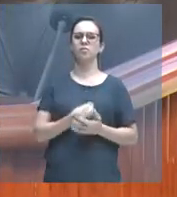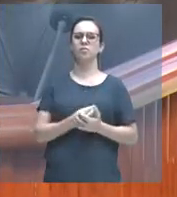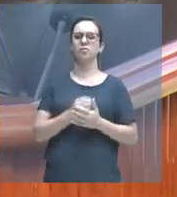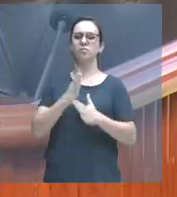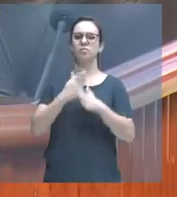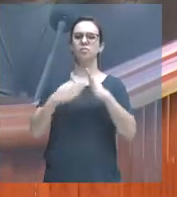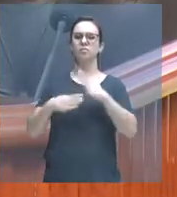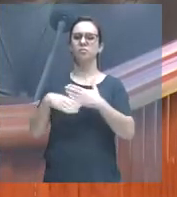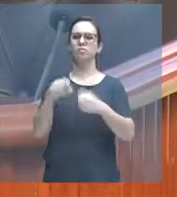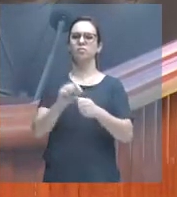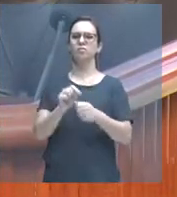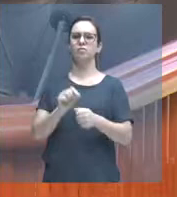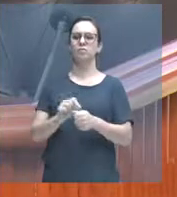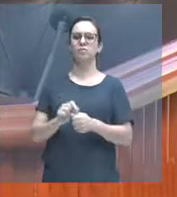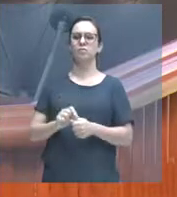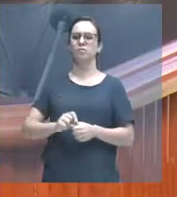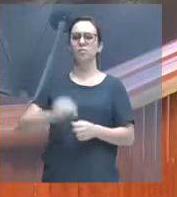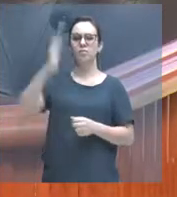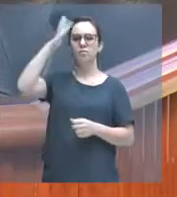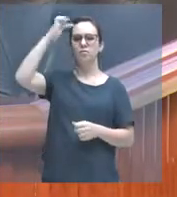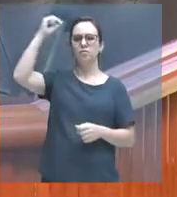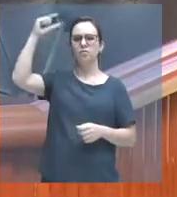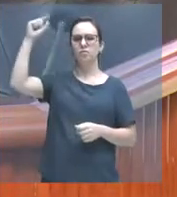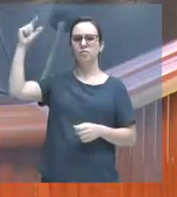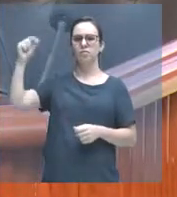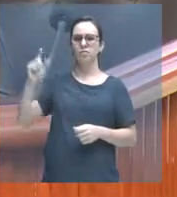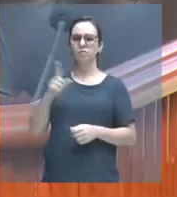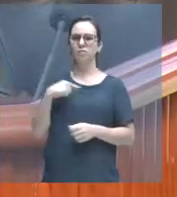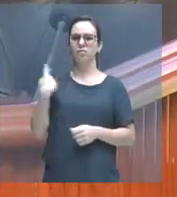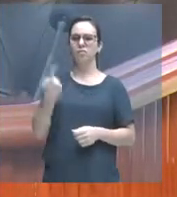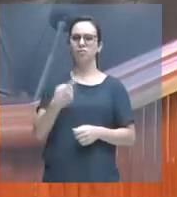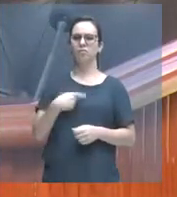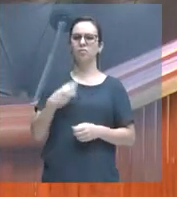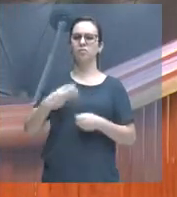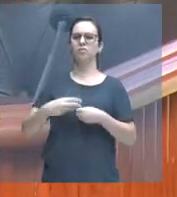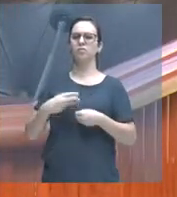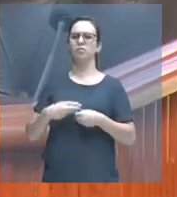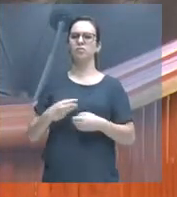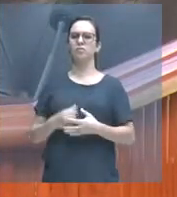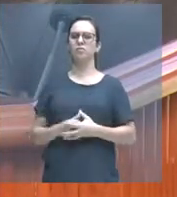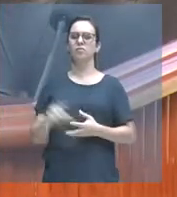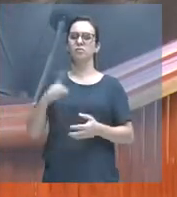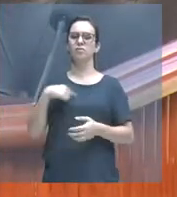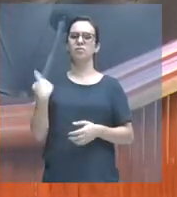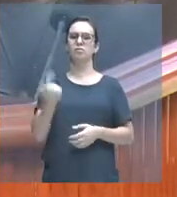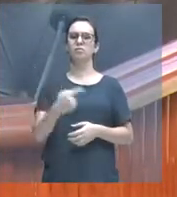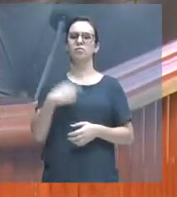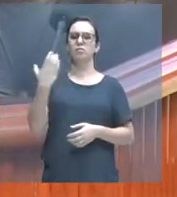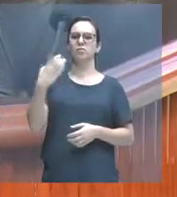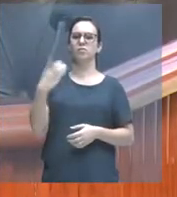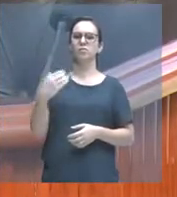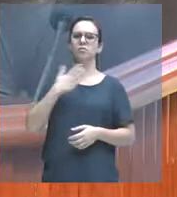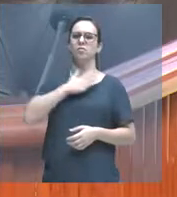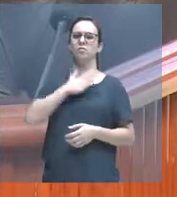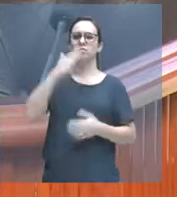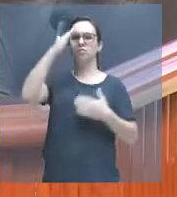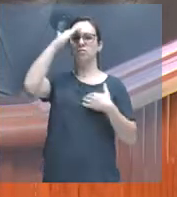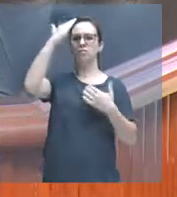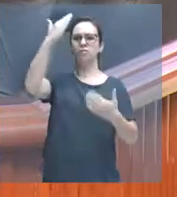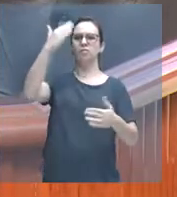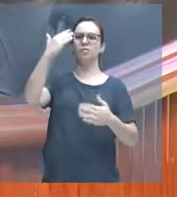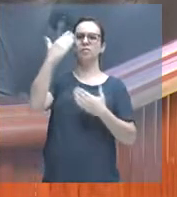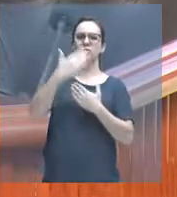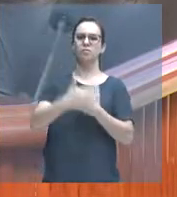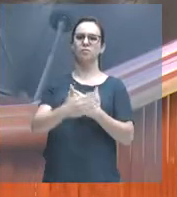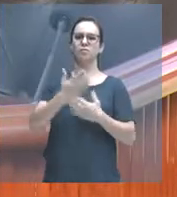cultural do nosso município. Então, os agradecimentos aí. E nós queremos agradecer a presença dos